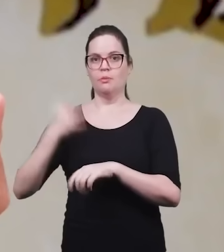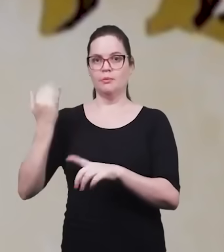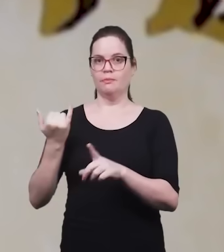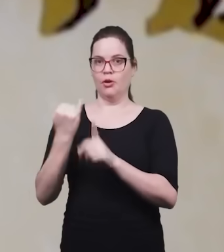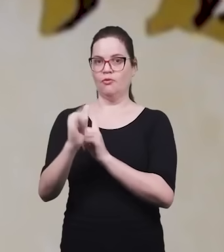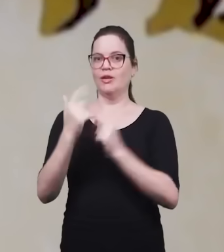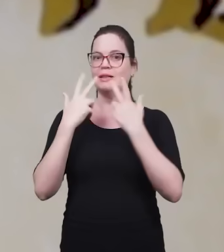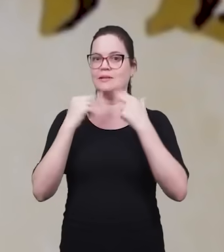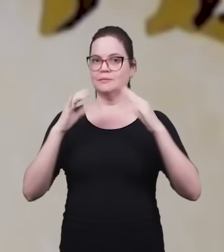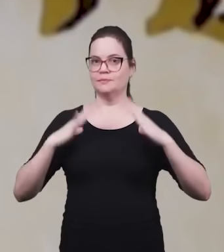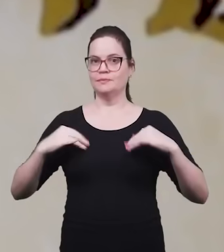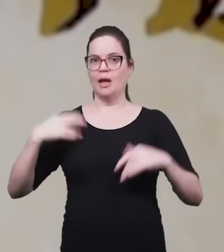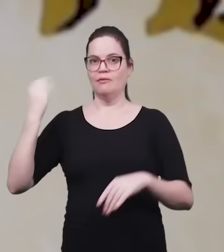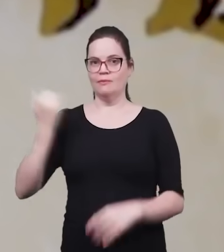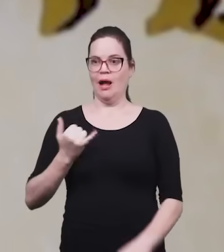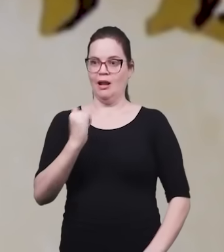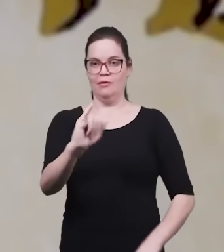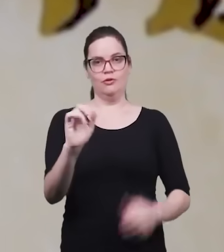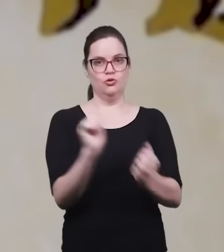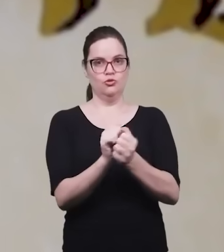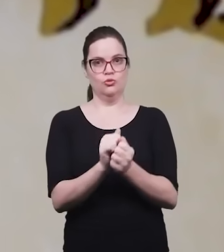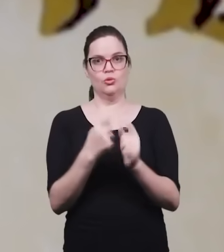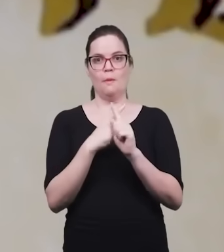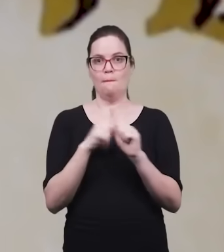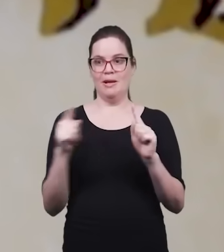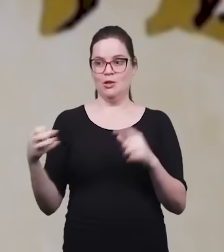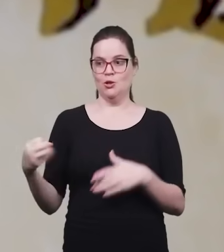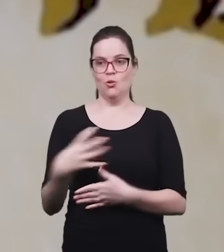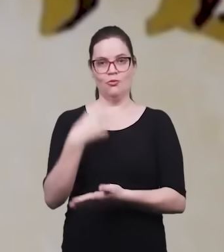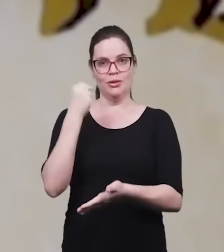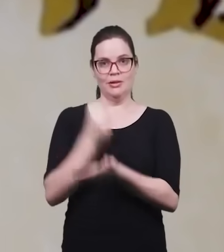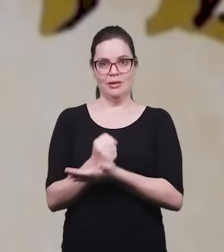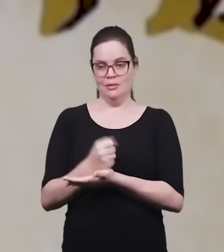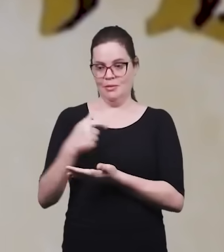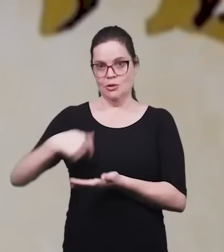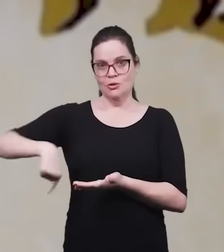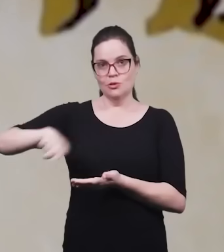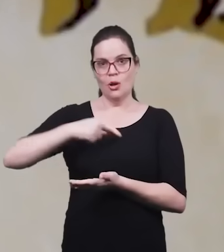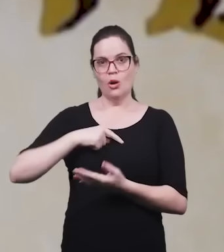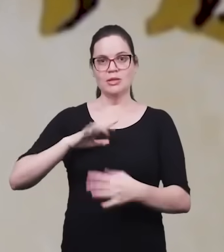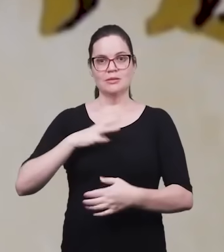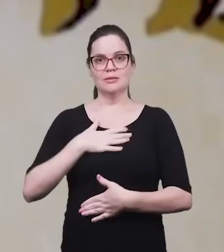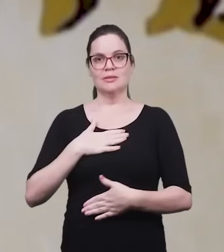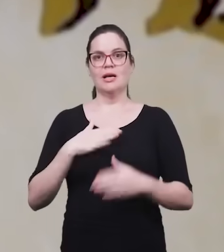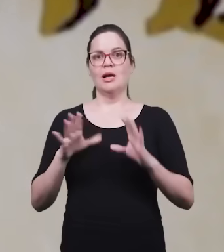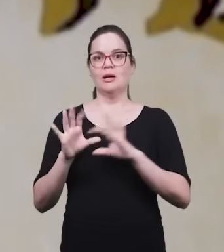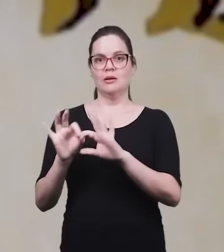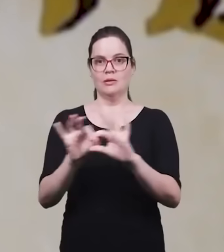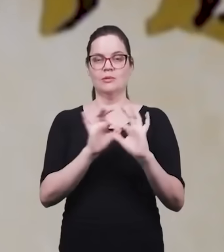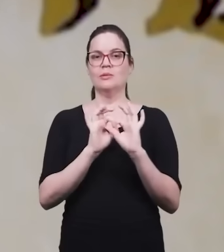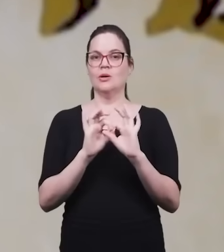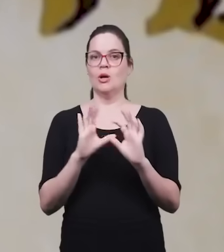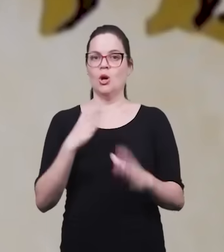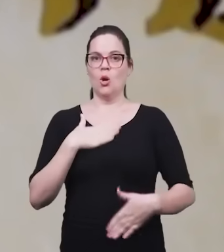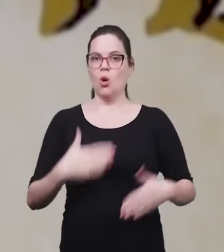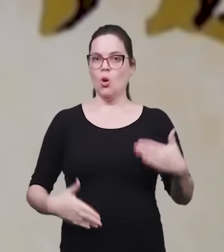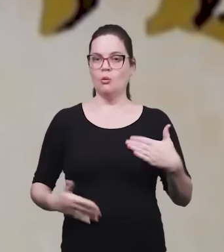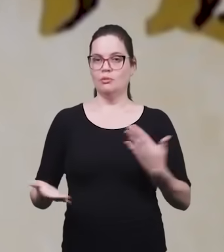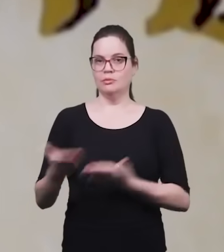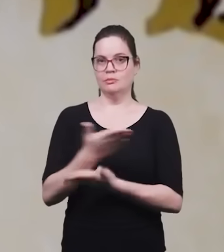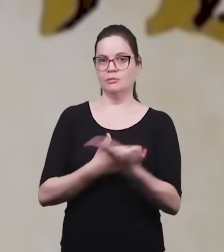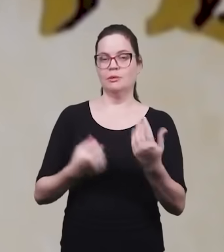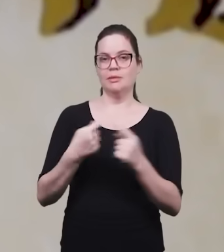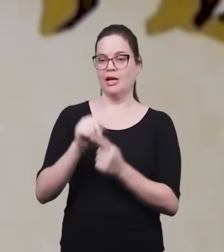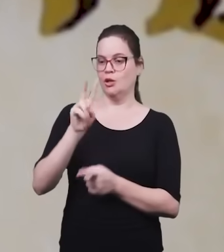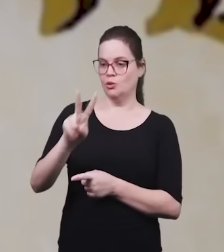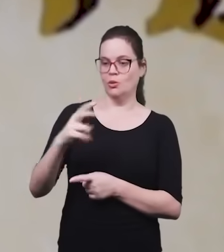interpretação. Mas no Novo Testamento, não, nós somos corpo. Agora a igreja é corpo. Então, por isso, dois. Porque dois é um número representativo